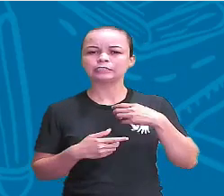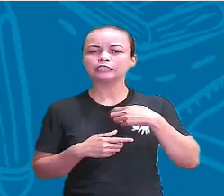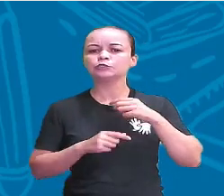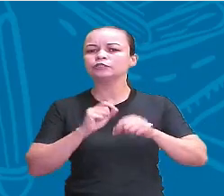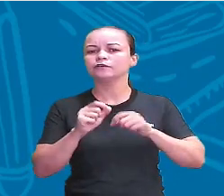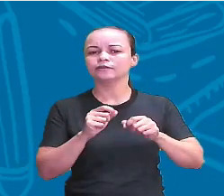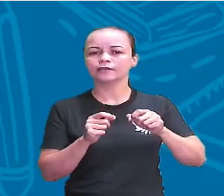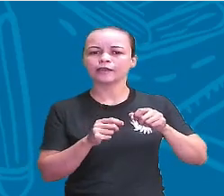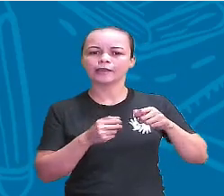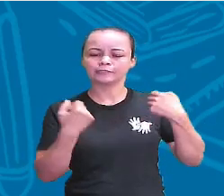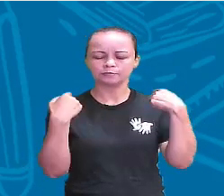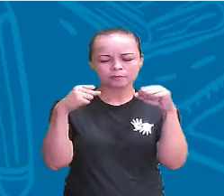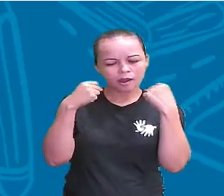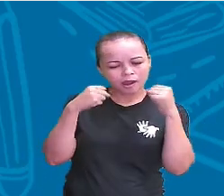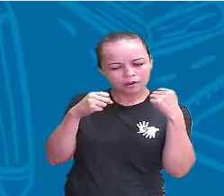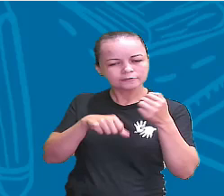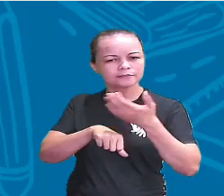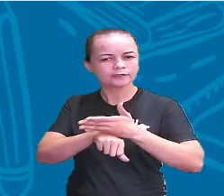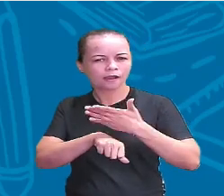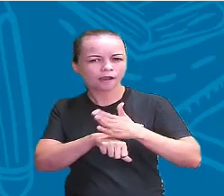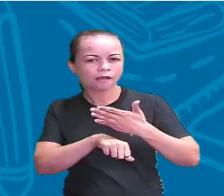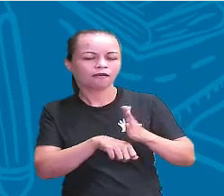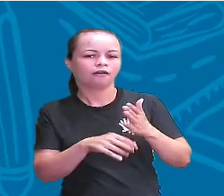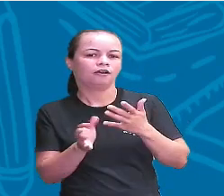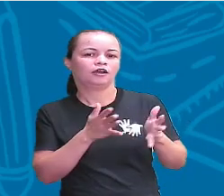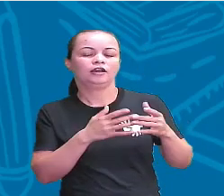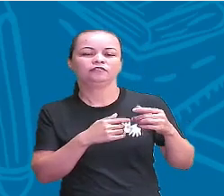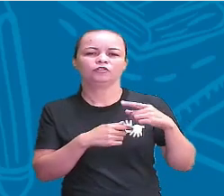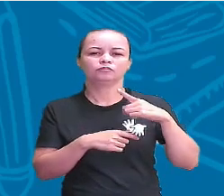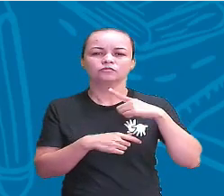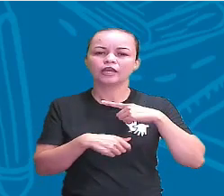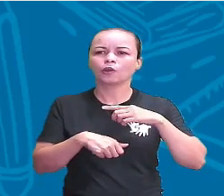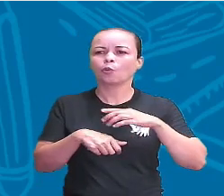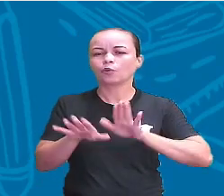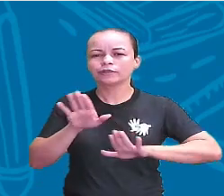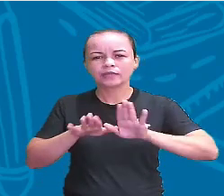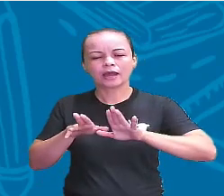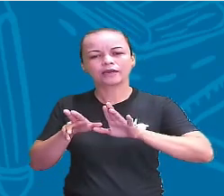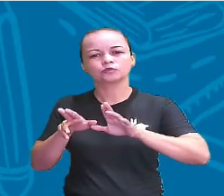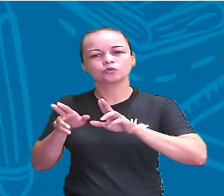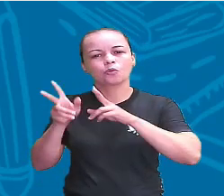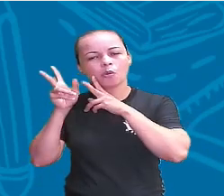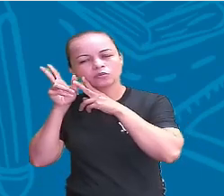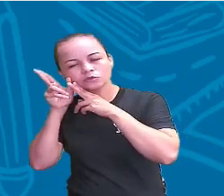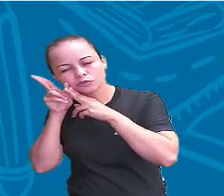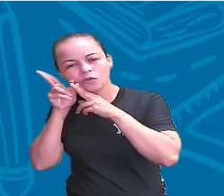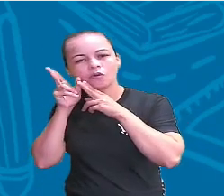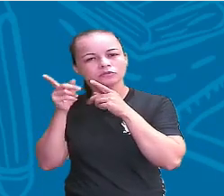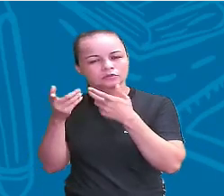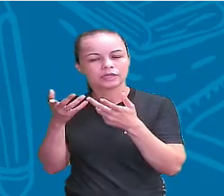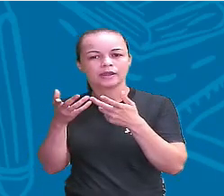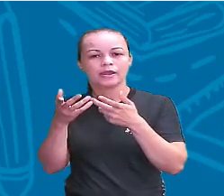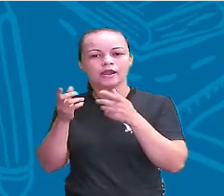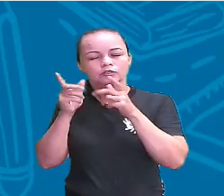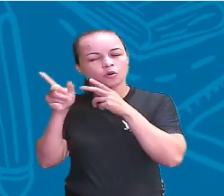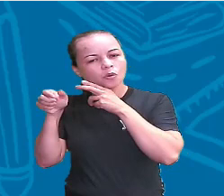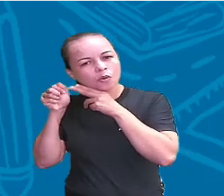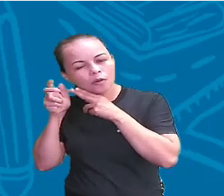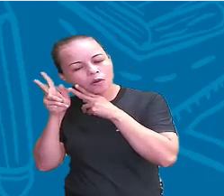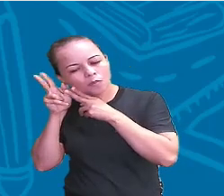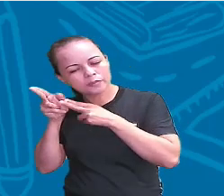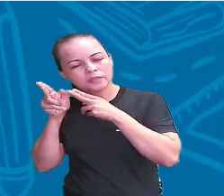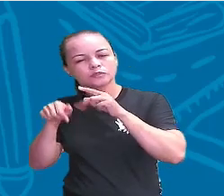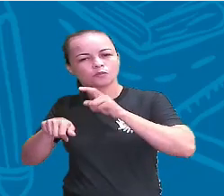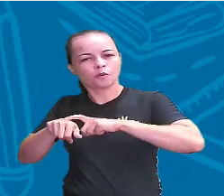exercício físico, a gente vai ter mais cuidado com o nosso sono, né? Dormindo na hora correta, acordando no horário adequado,